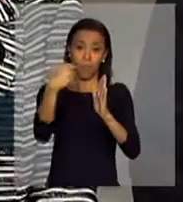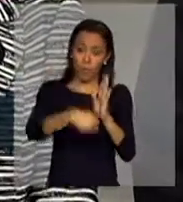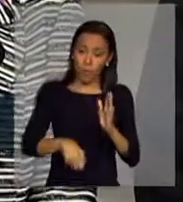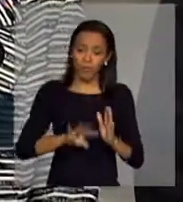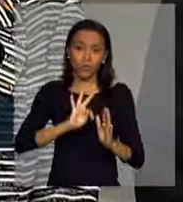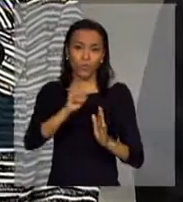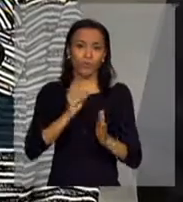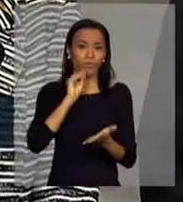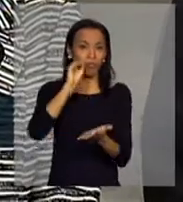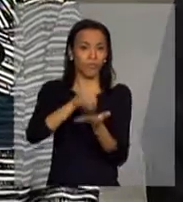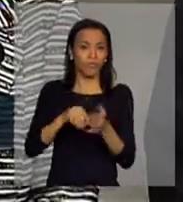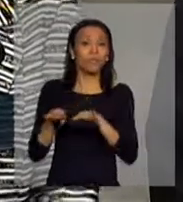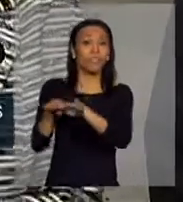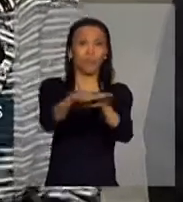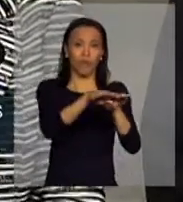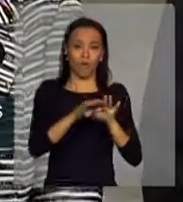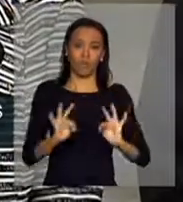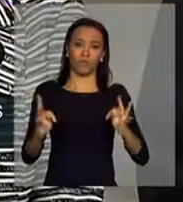relativos a